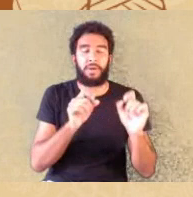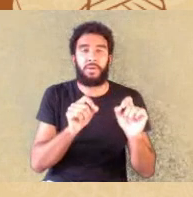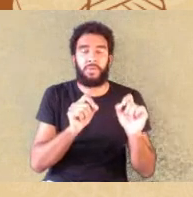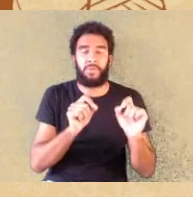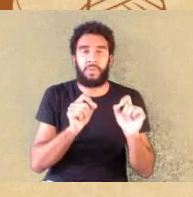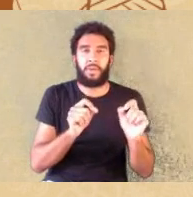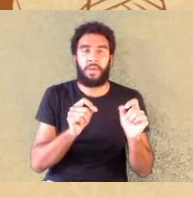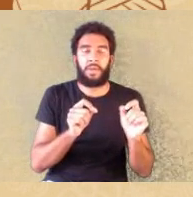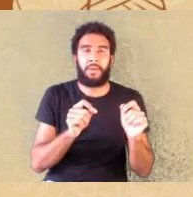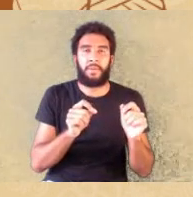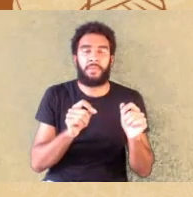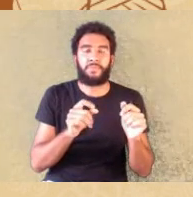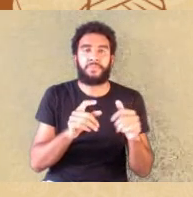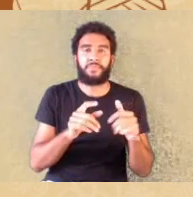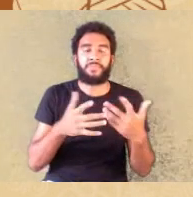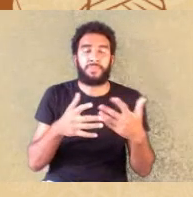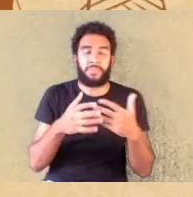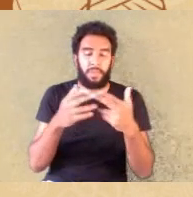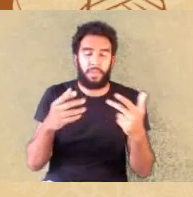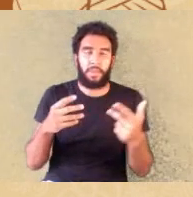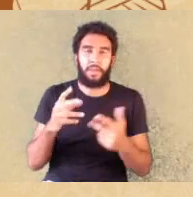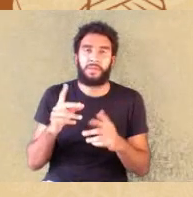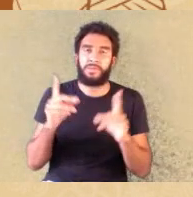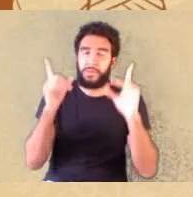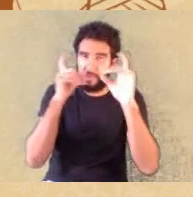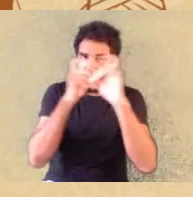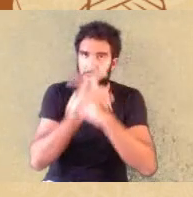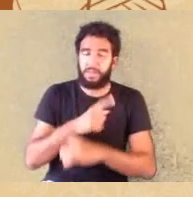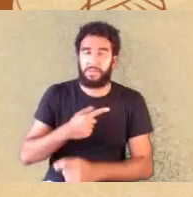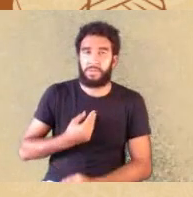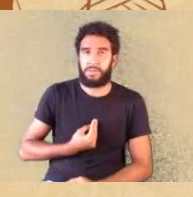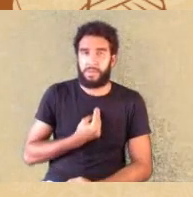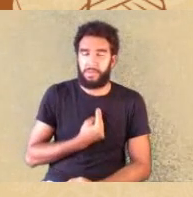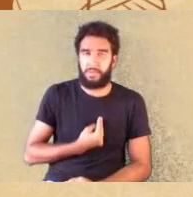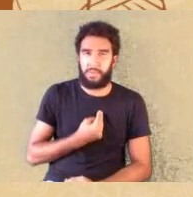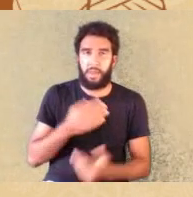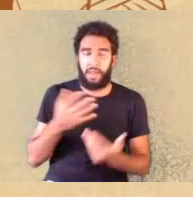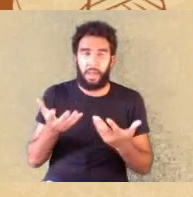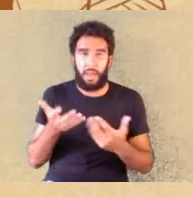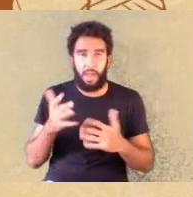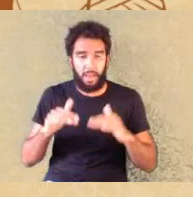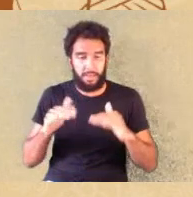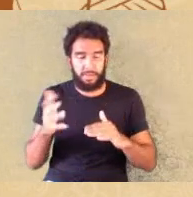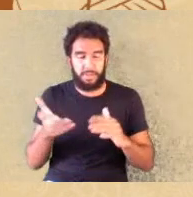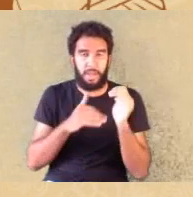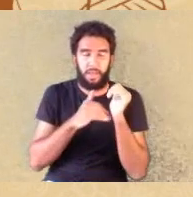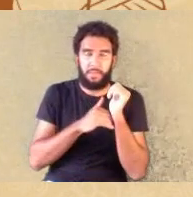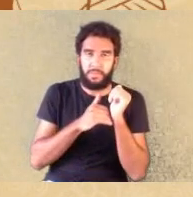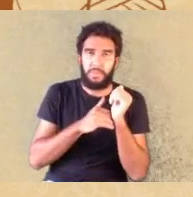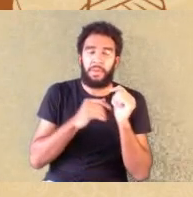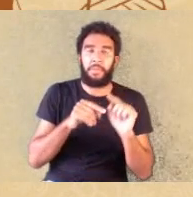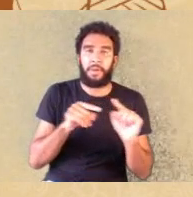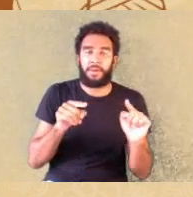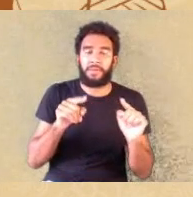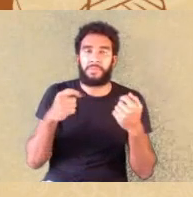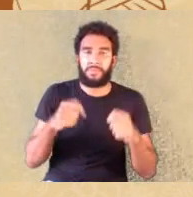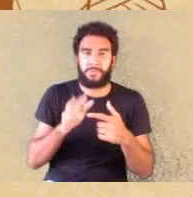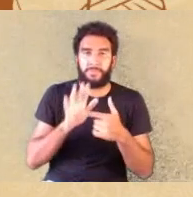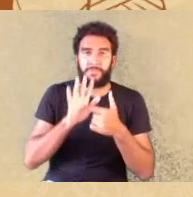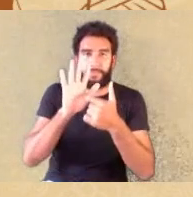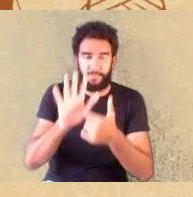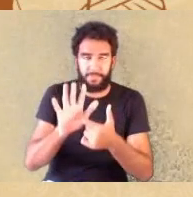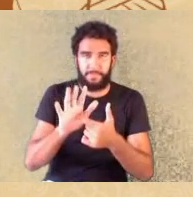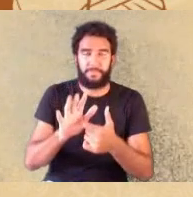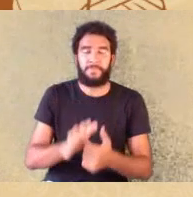planeta, que nós busquemos um bem viver, e que é trazido aí para a marcha das mulheres negras, aí simbolizando essa marcha